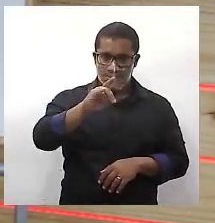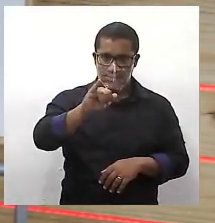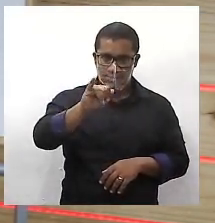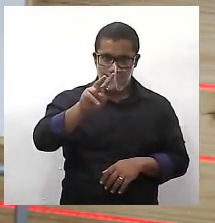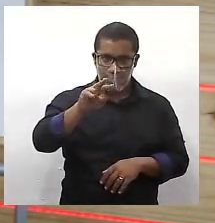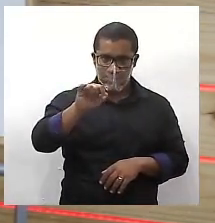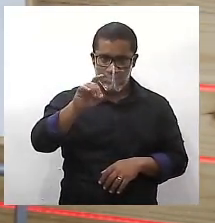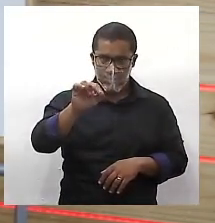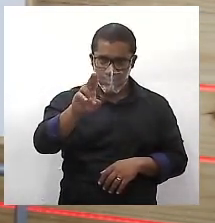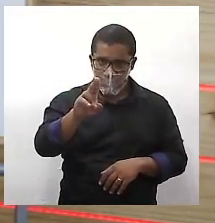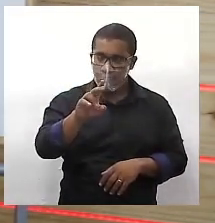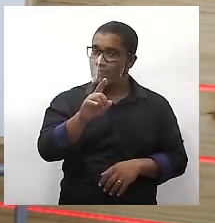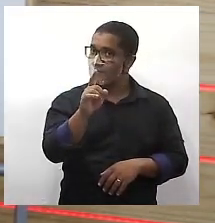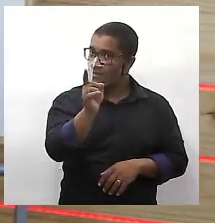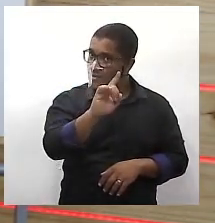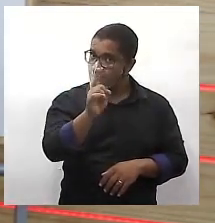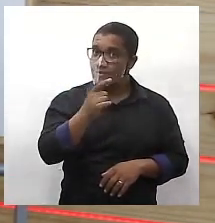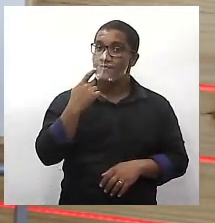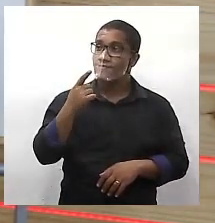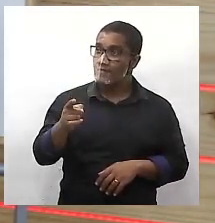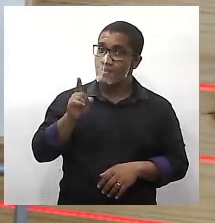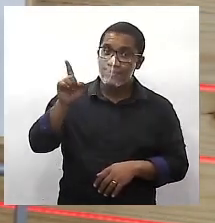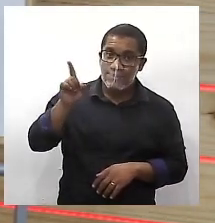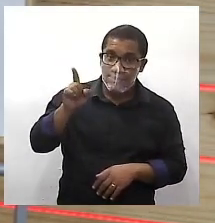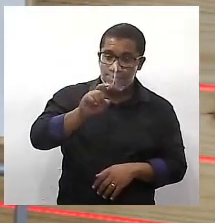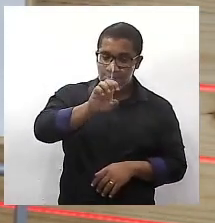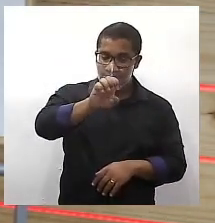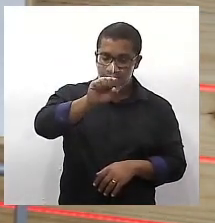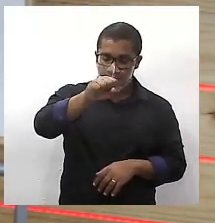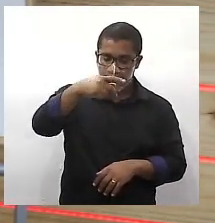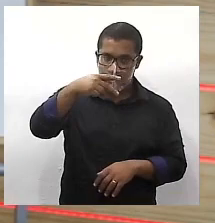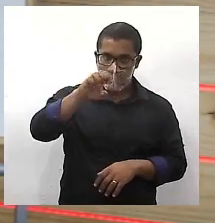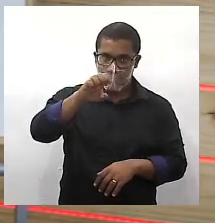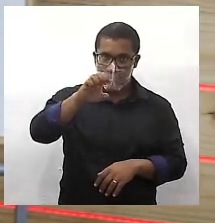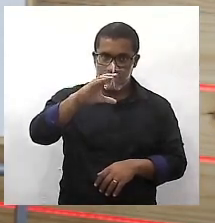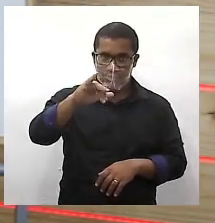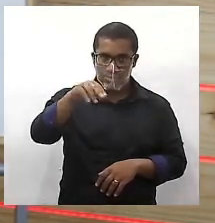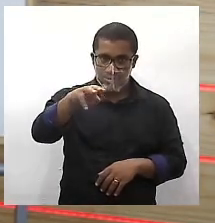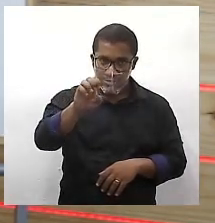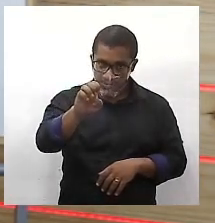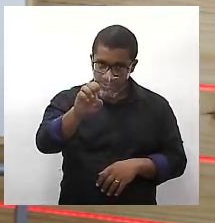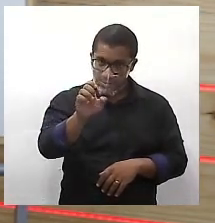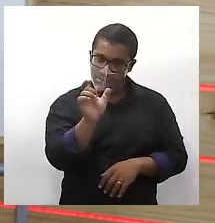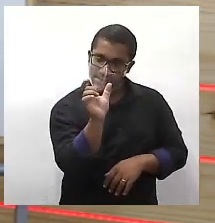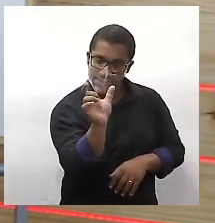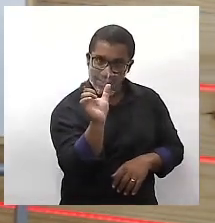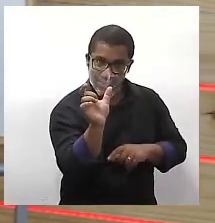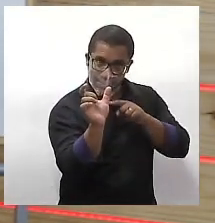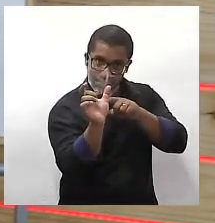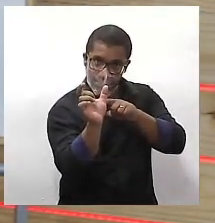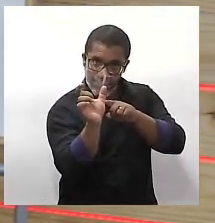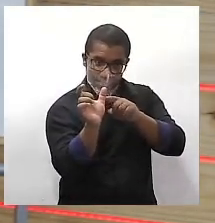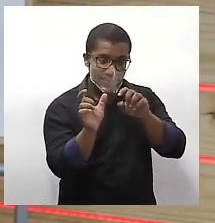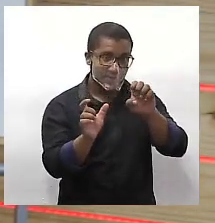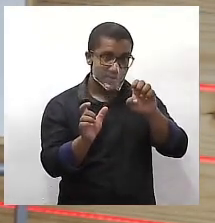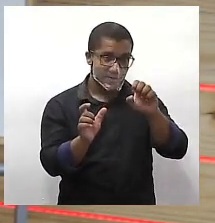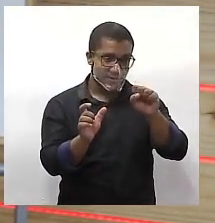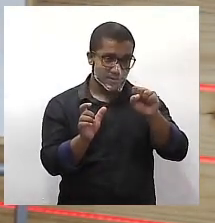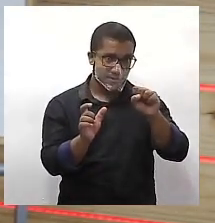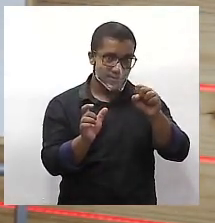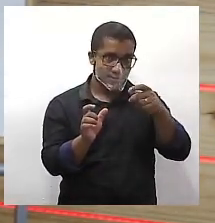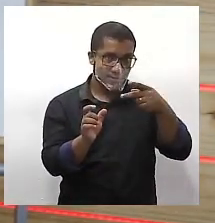palavra espécime. Agora, monstrinho, deixa eu contar um segredo. Não confundir espécime com